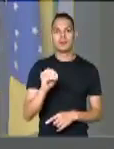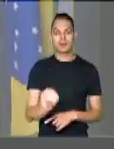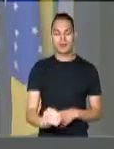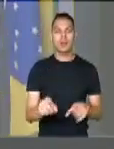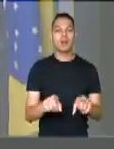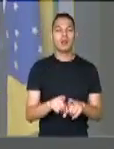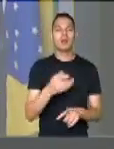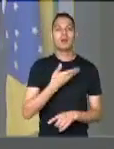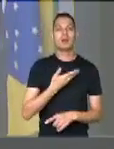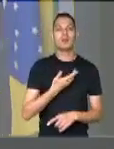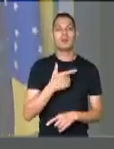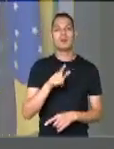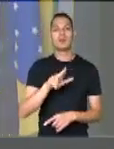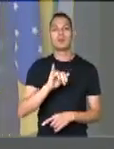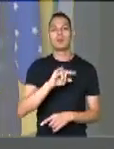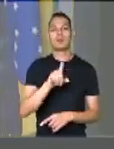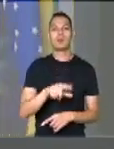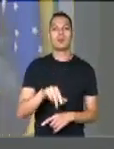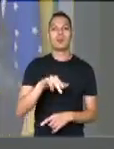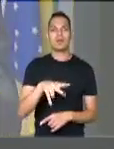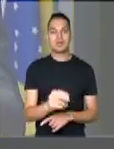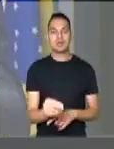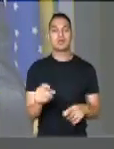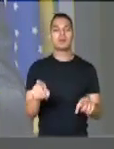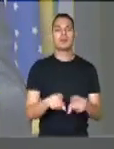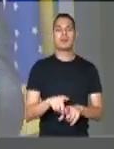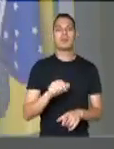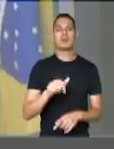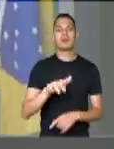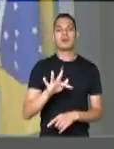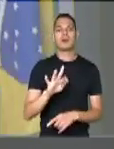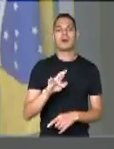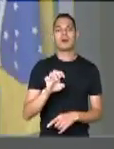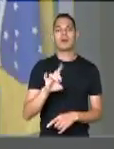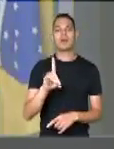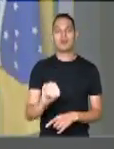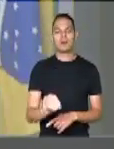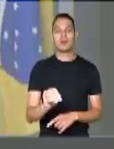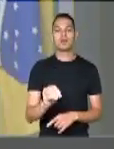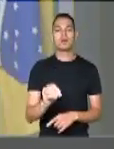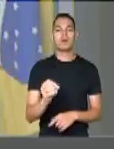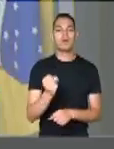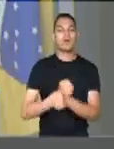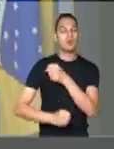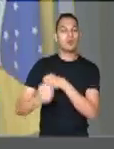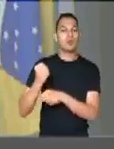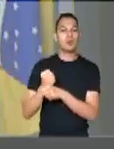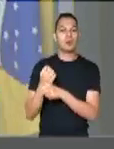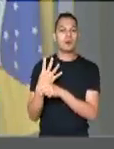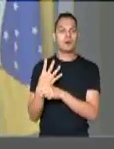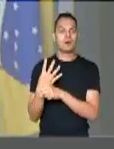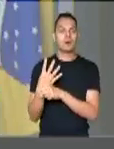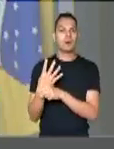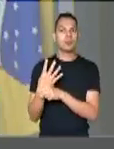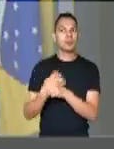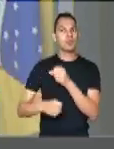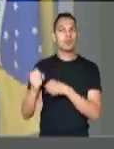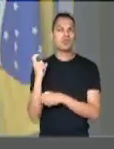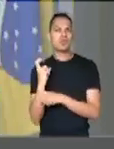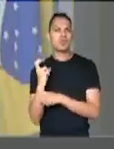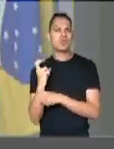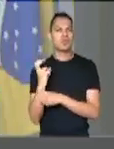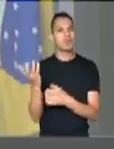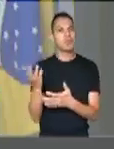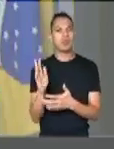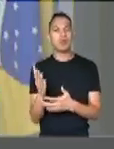amigo Luizinho, nosso amigo Alfredo Falcão, que já estivemos aqui há 4 anos atrás, 4 anos